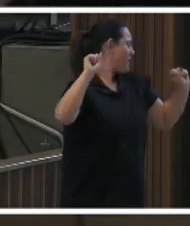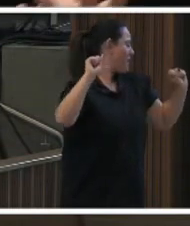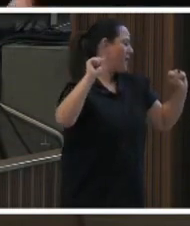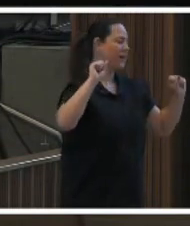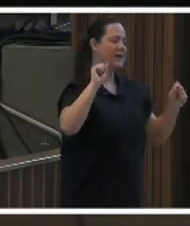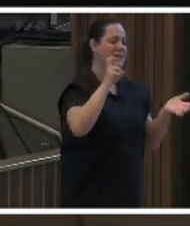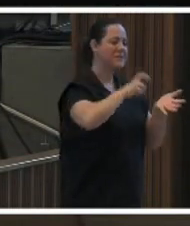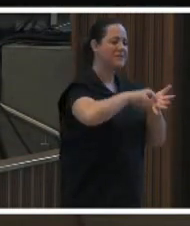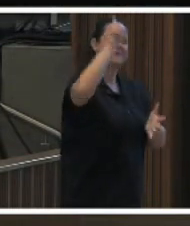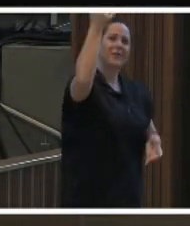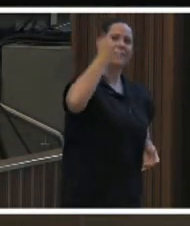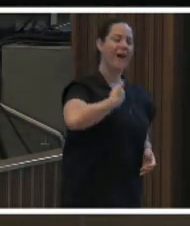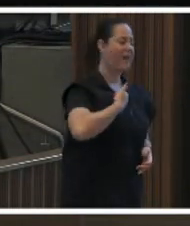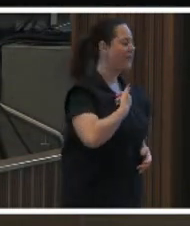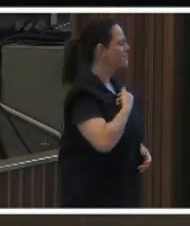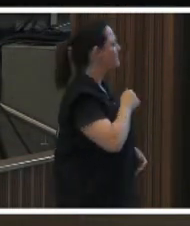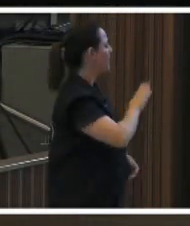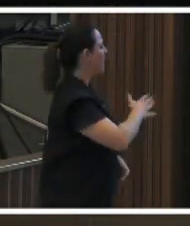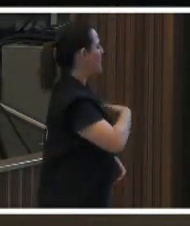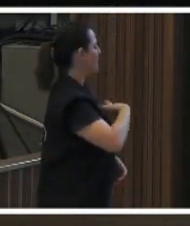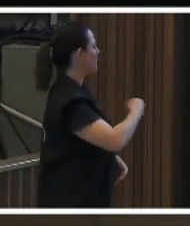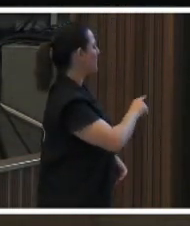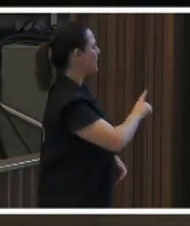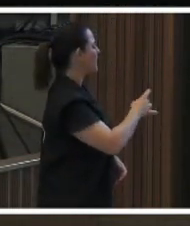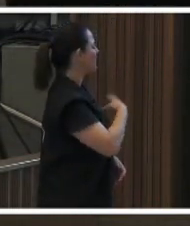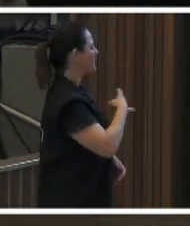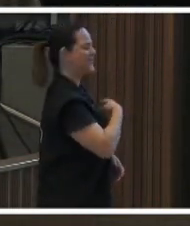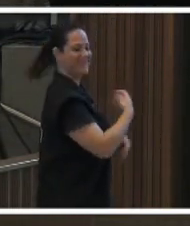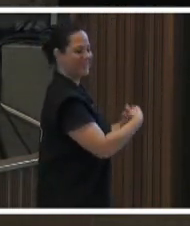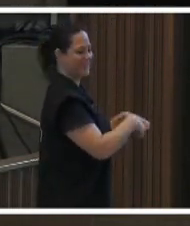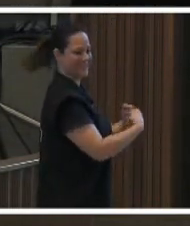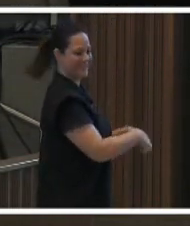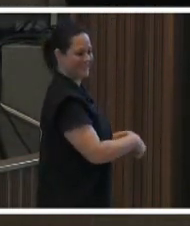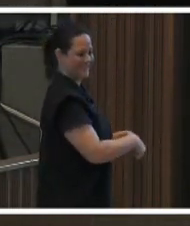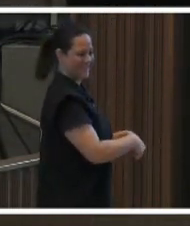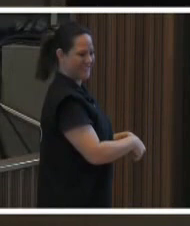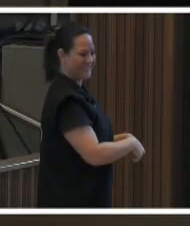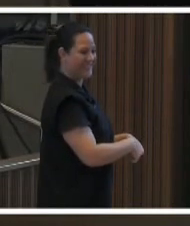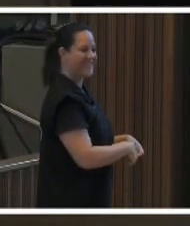gente: não temas. E a primeira razão eu vou encontrar